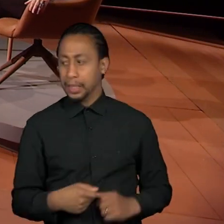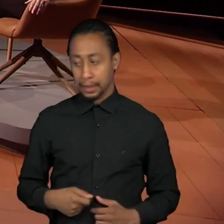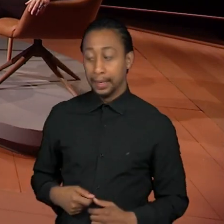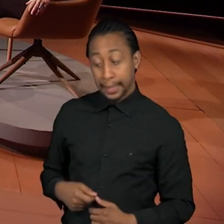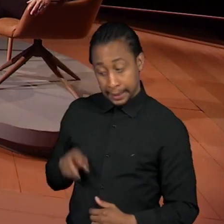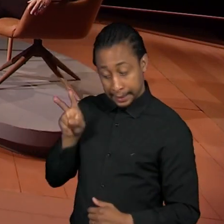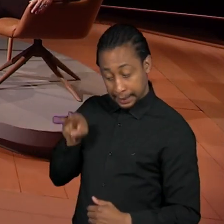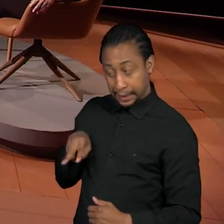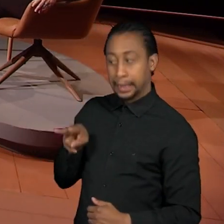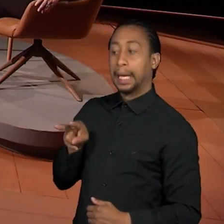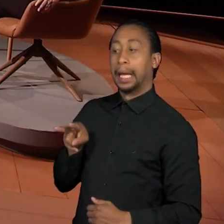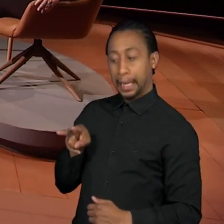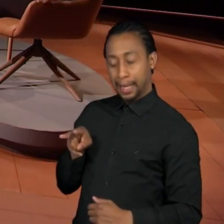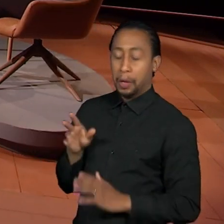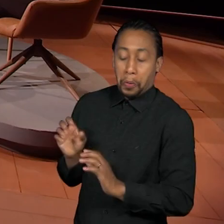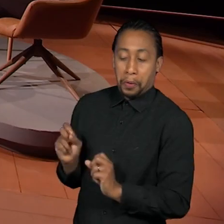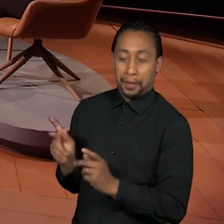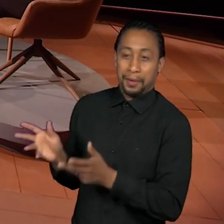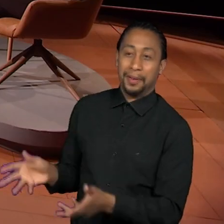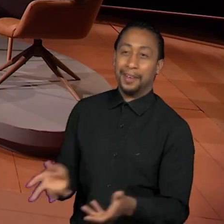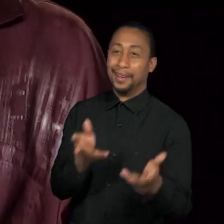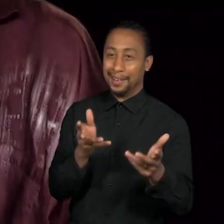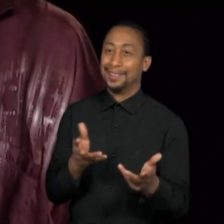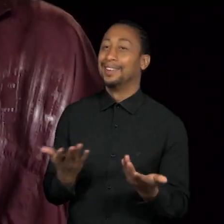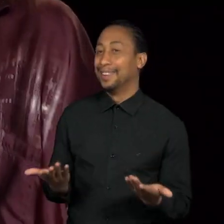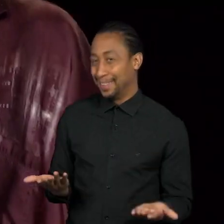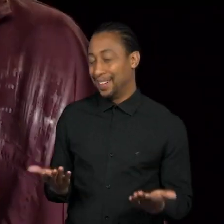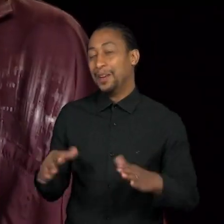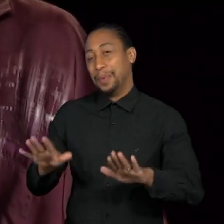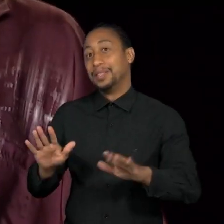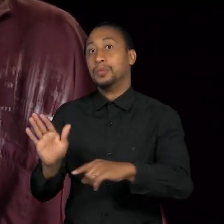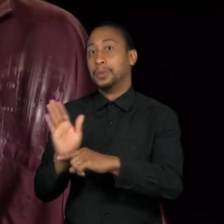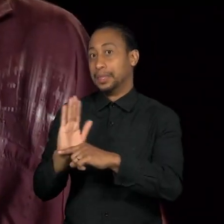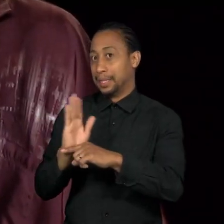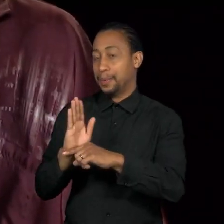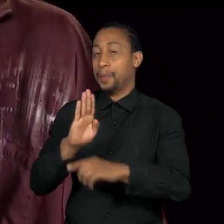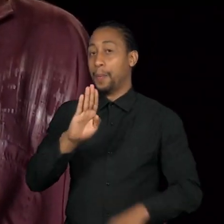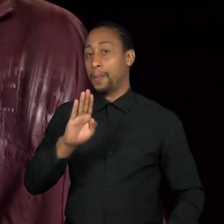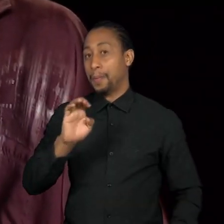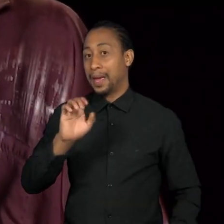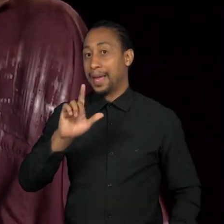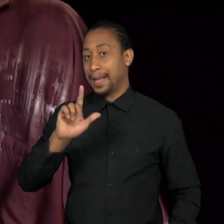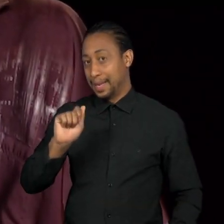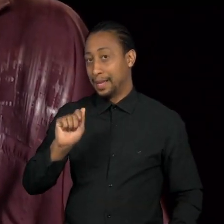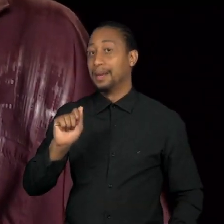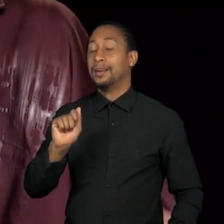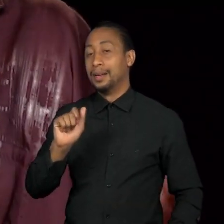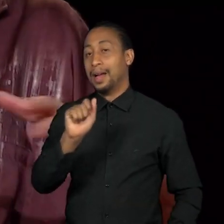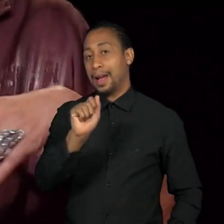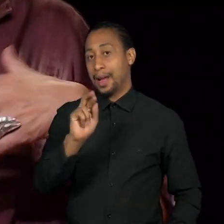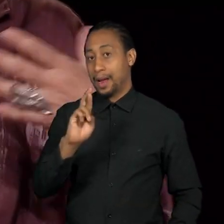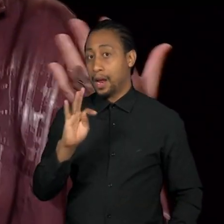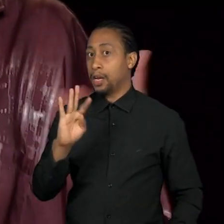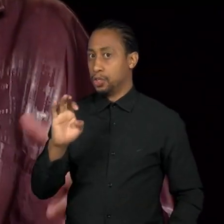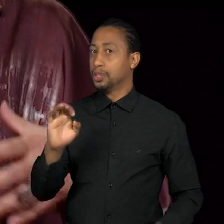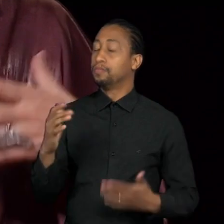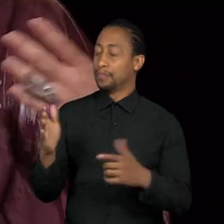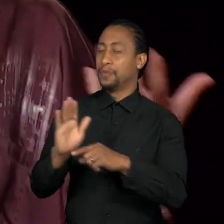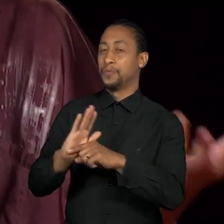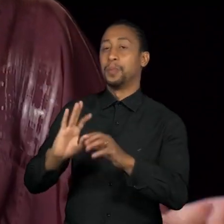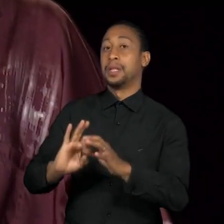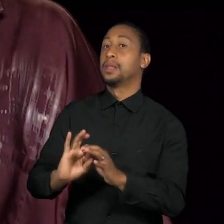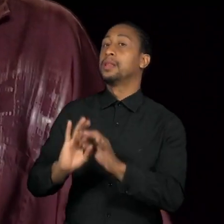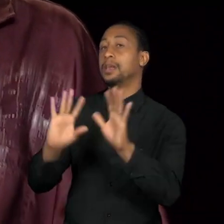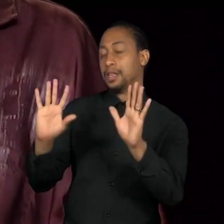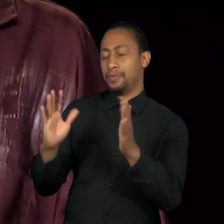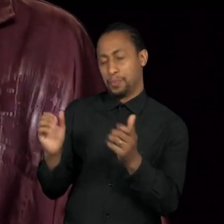e o Belas Artes também, mas Belas Artes só filme livre, né? Enfim, mas é todo um circuito